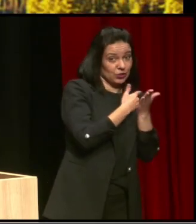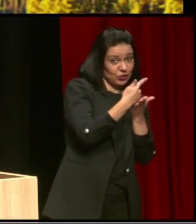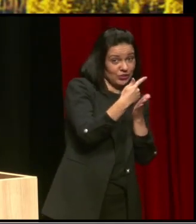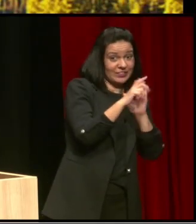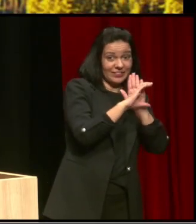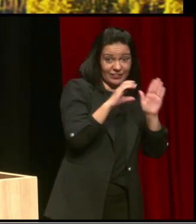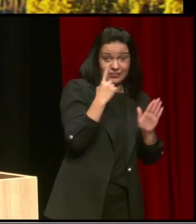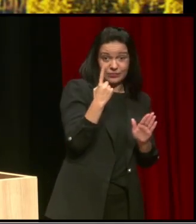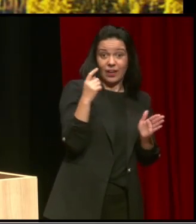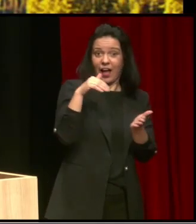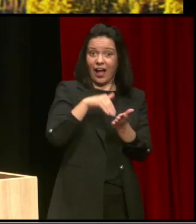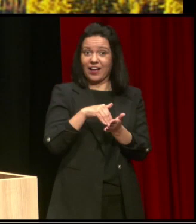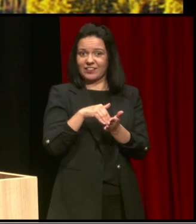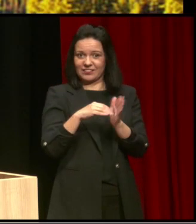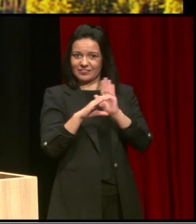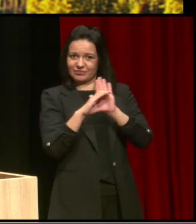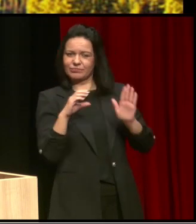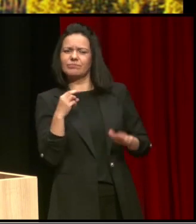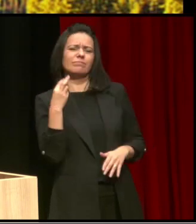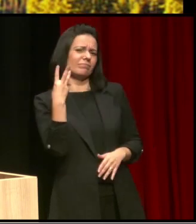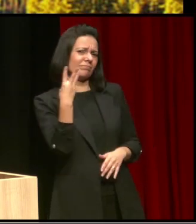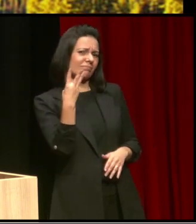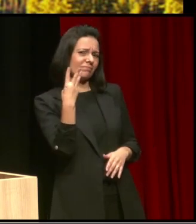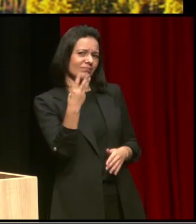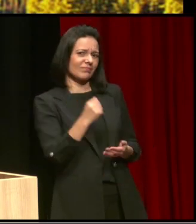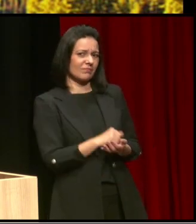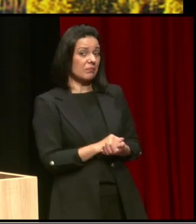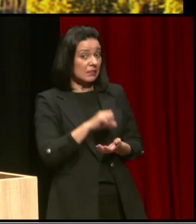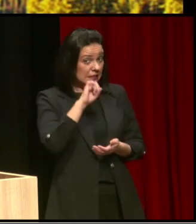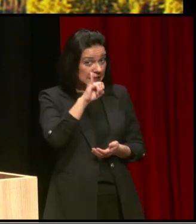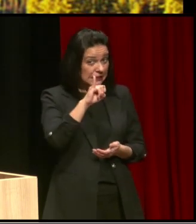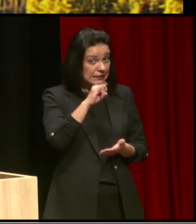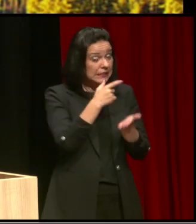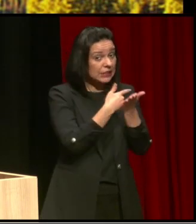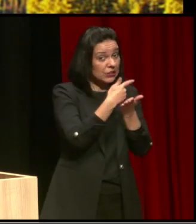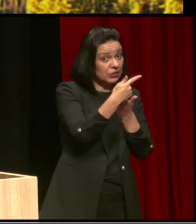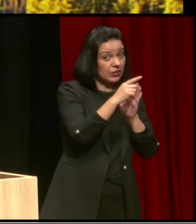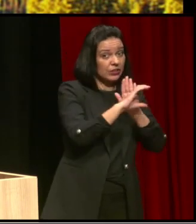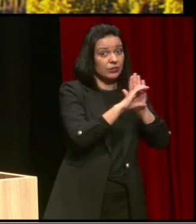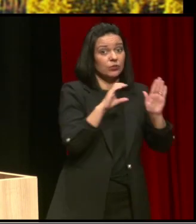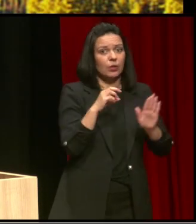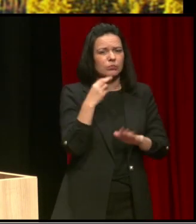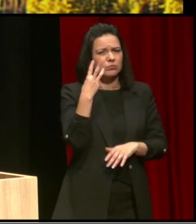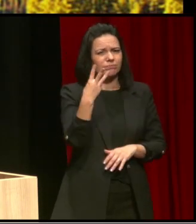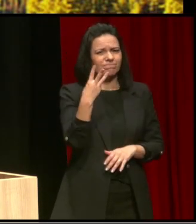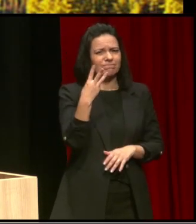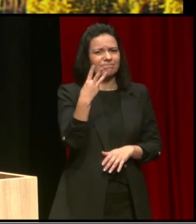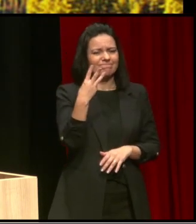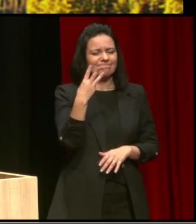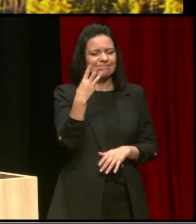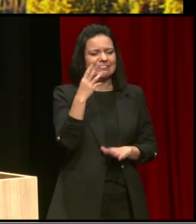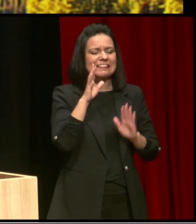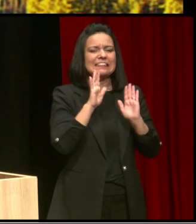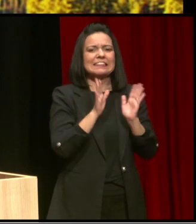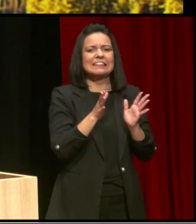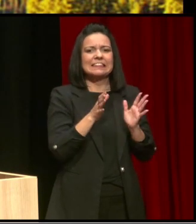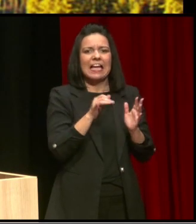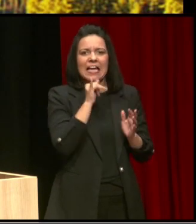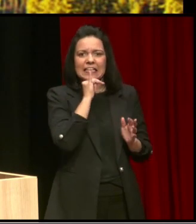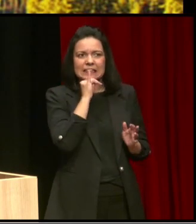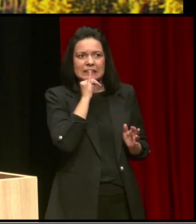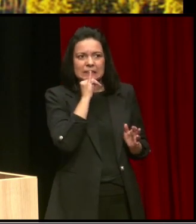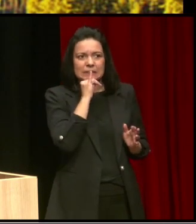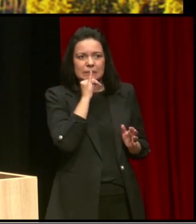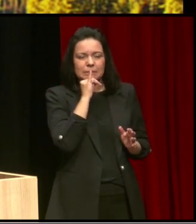beleza. Se vocês olharem assim, ó, Gênesis 3 começa a queda em pecado, né?